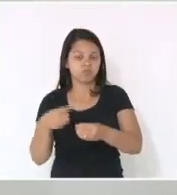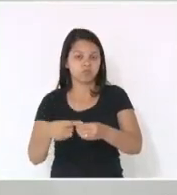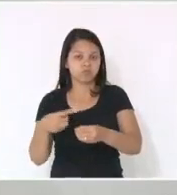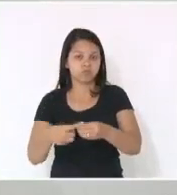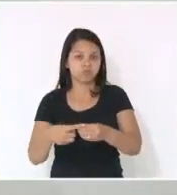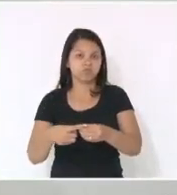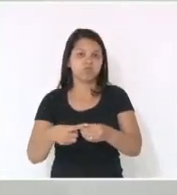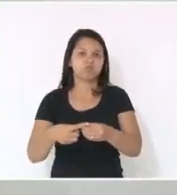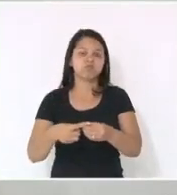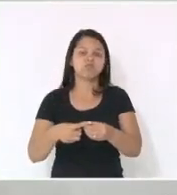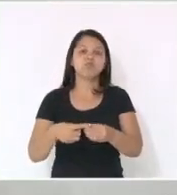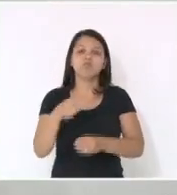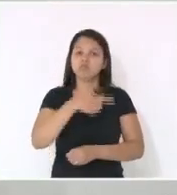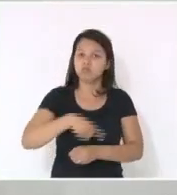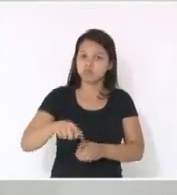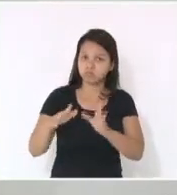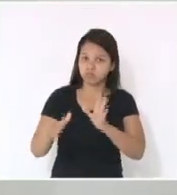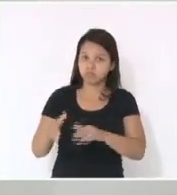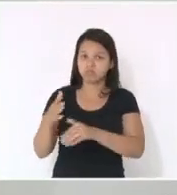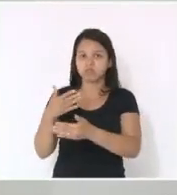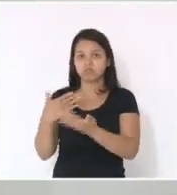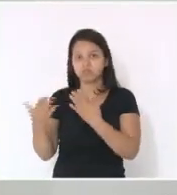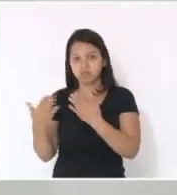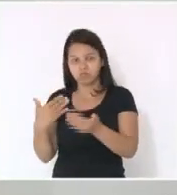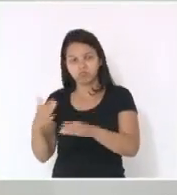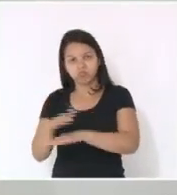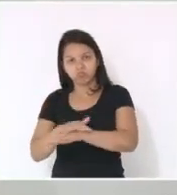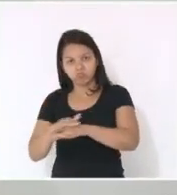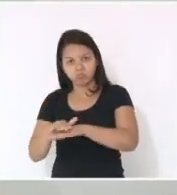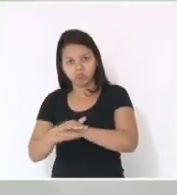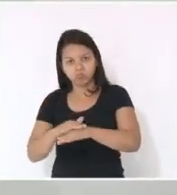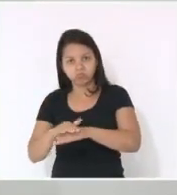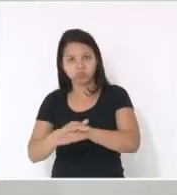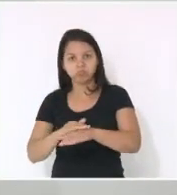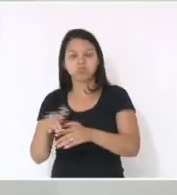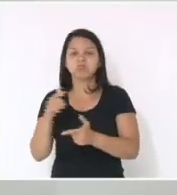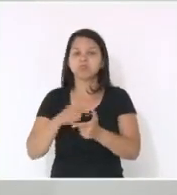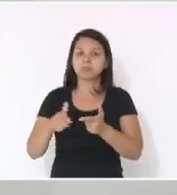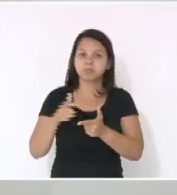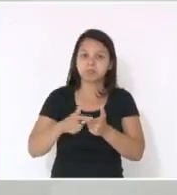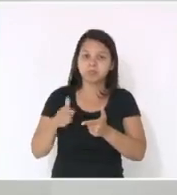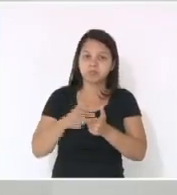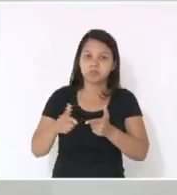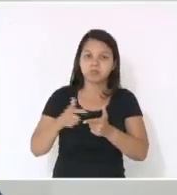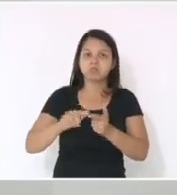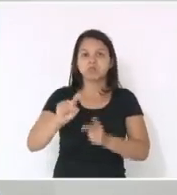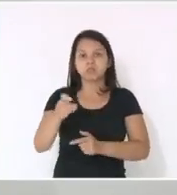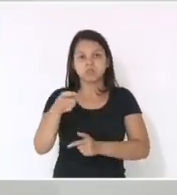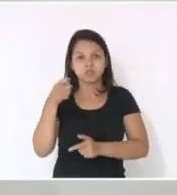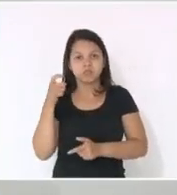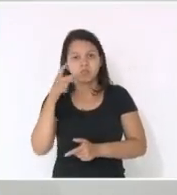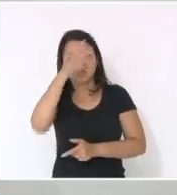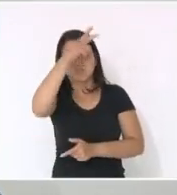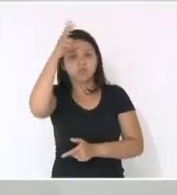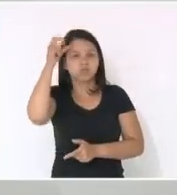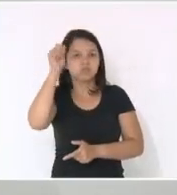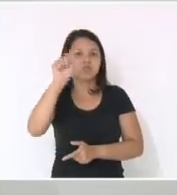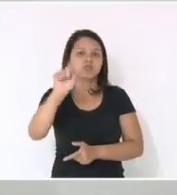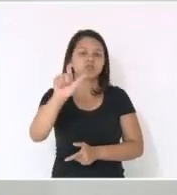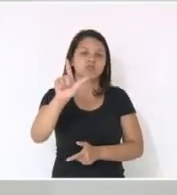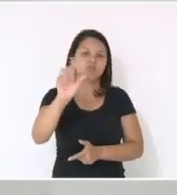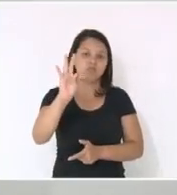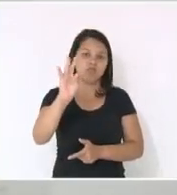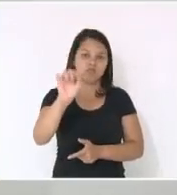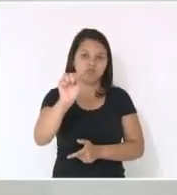nós conversamos sobre esta situação, ex-prefeito Altair também, e temos